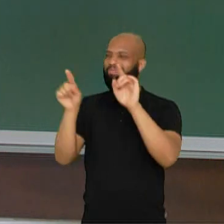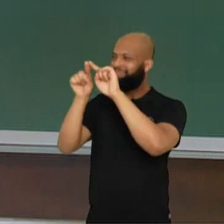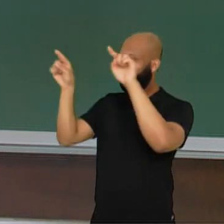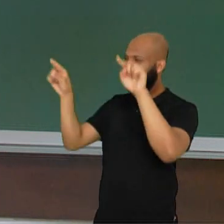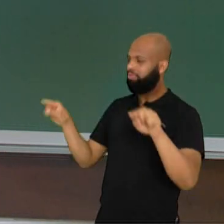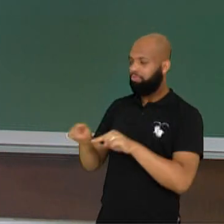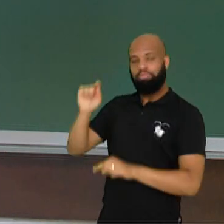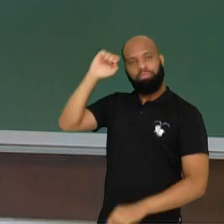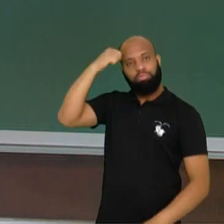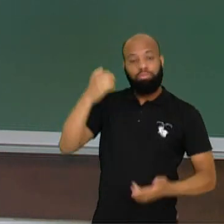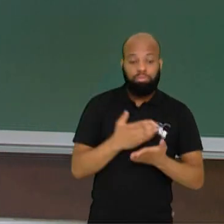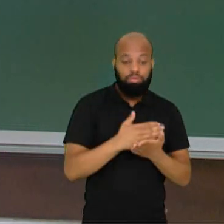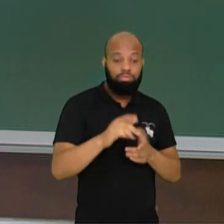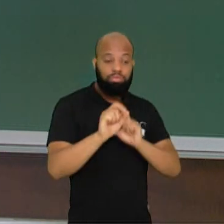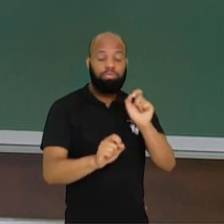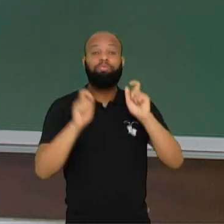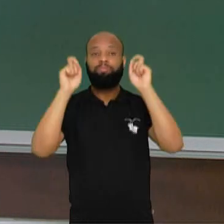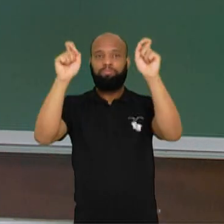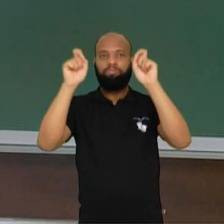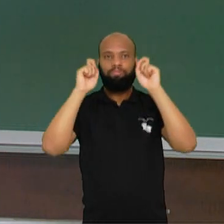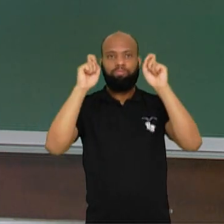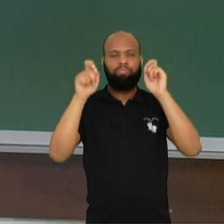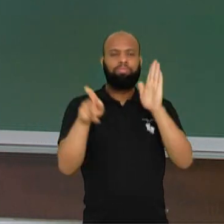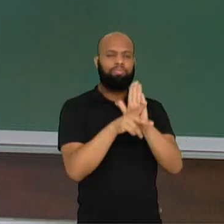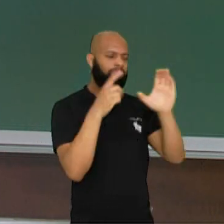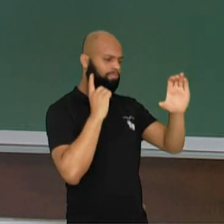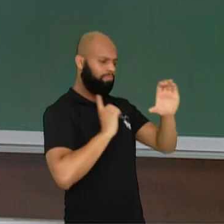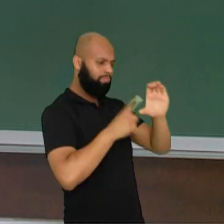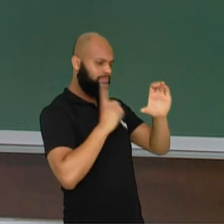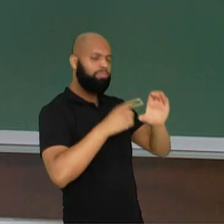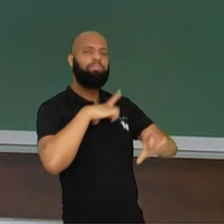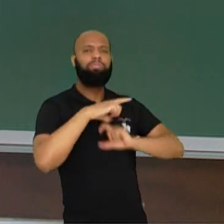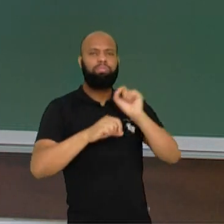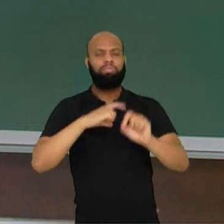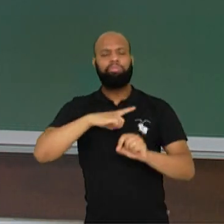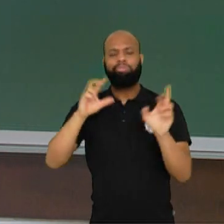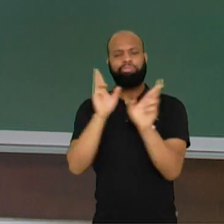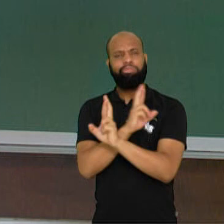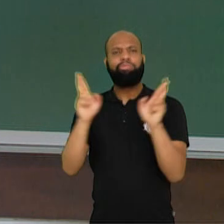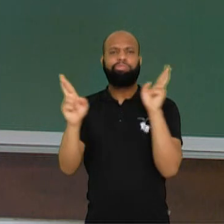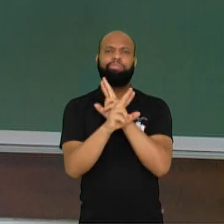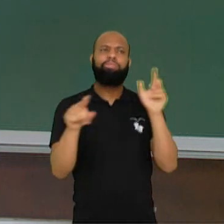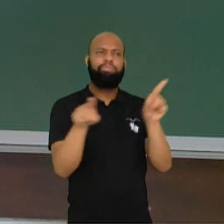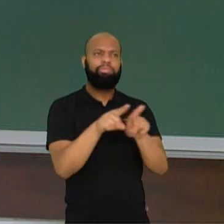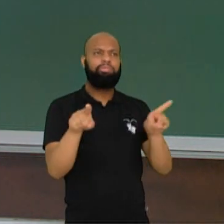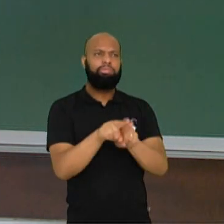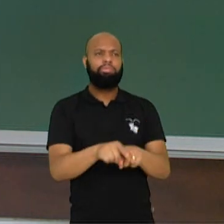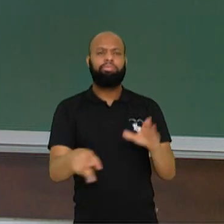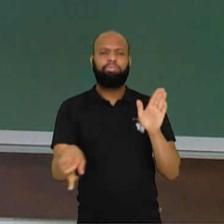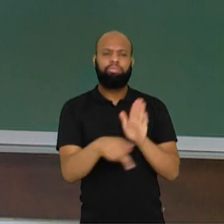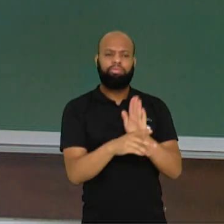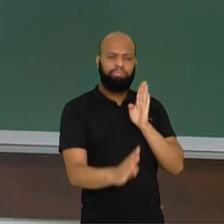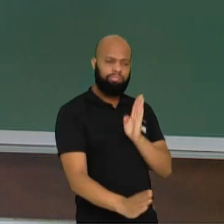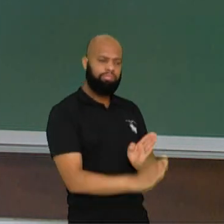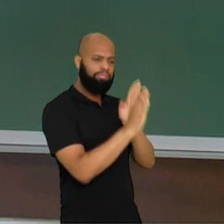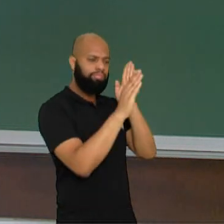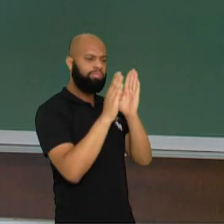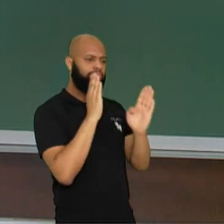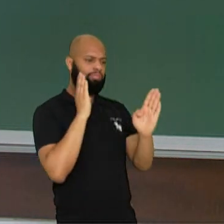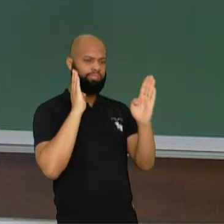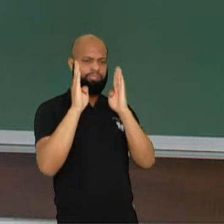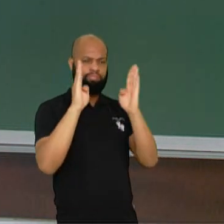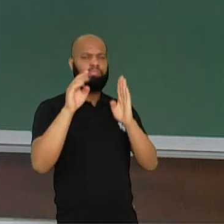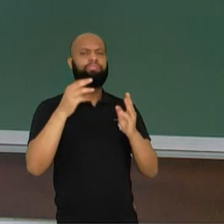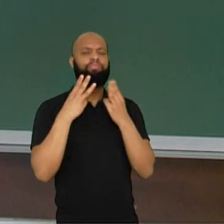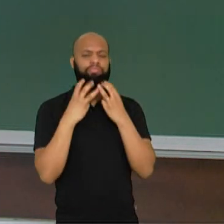dá início ao Manifesto Comunista. E ela tem muita relação com esse diagnóstico de época que